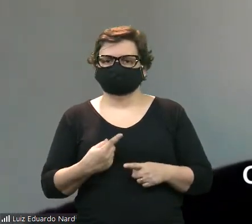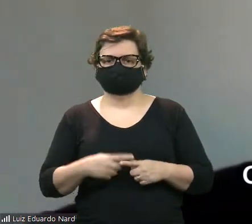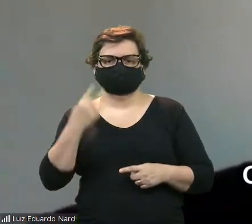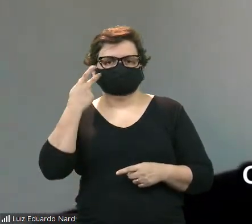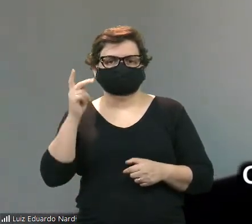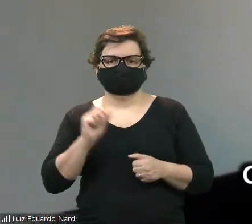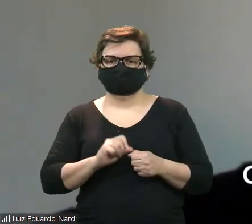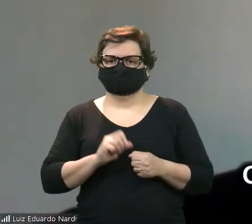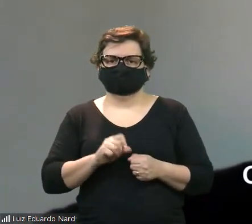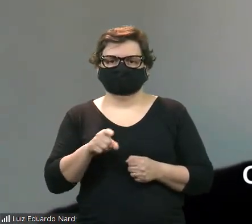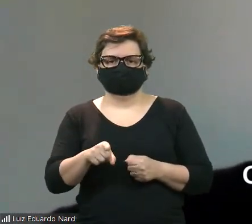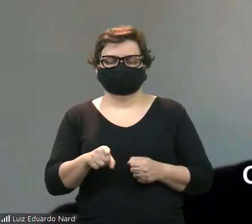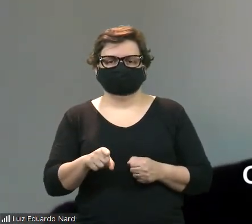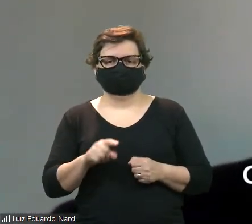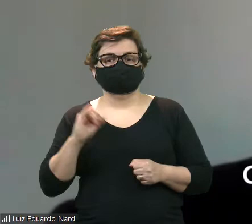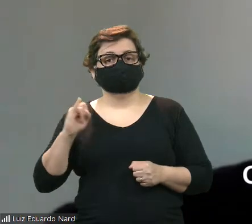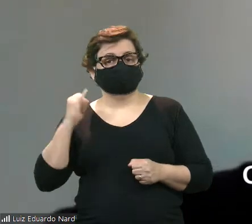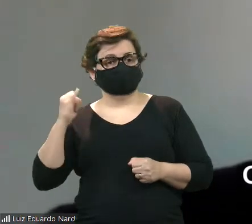isso.